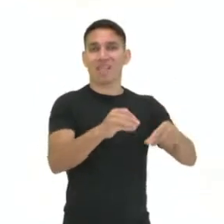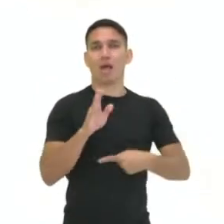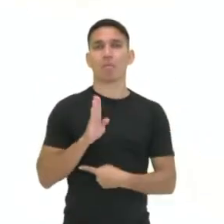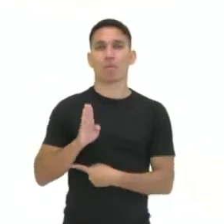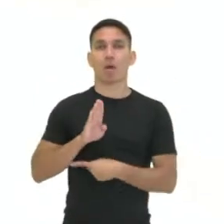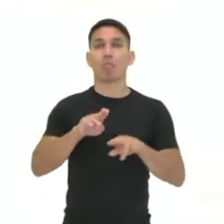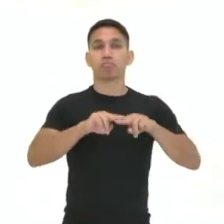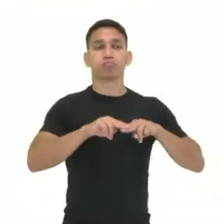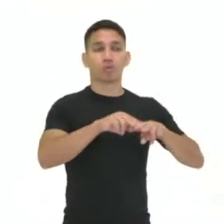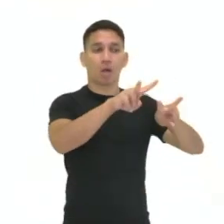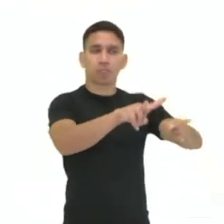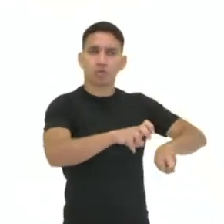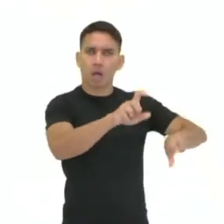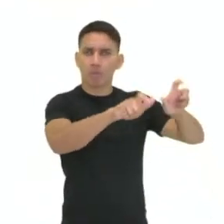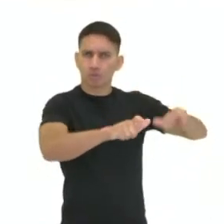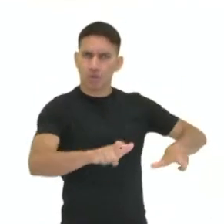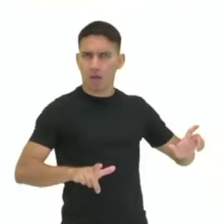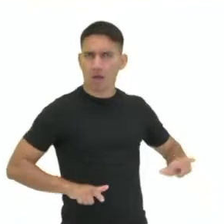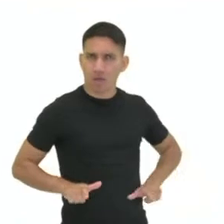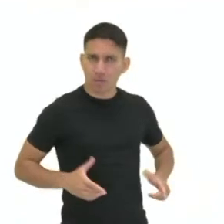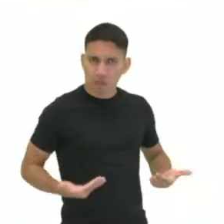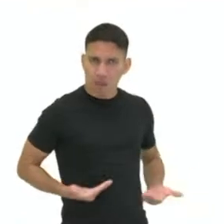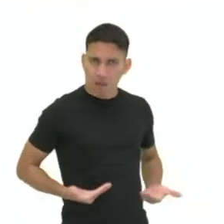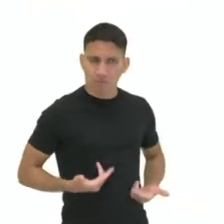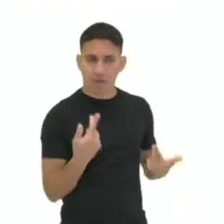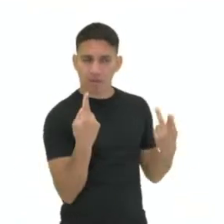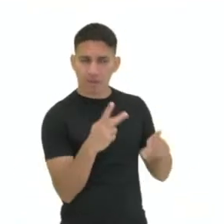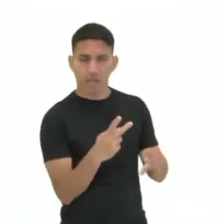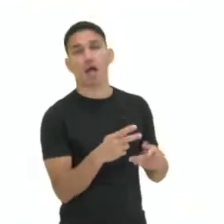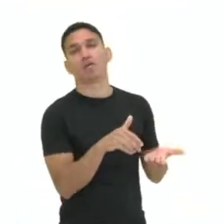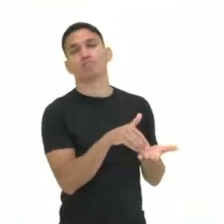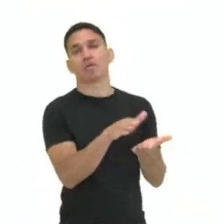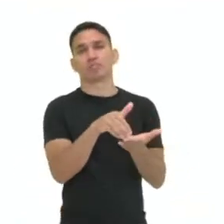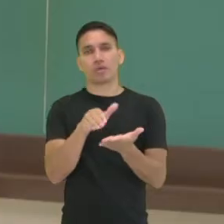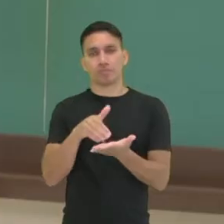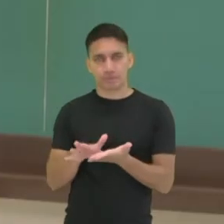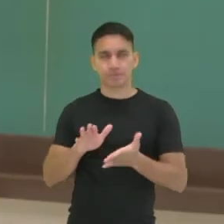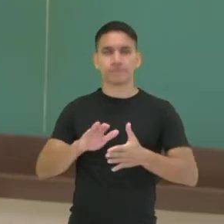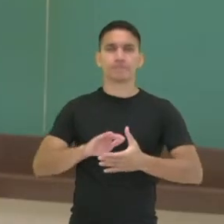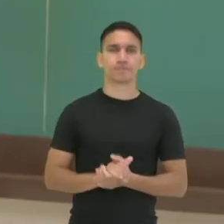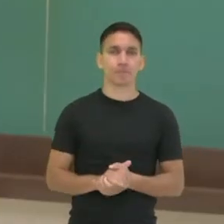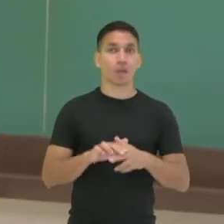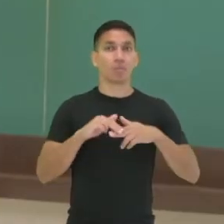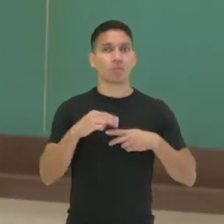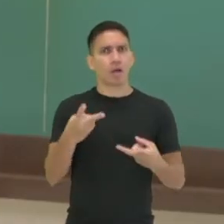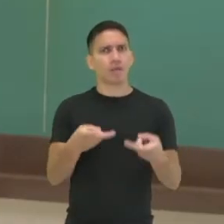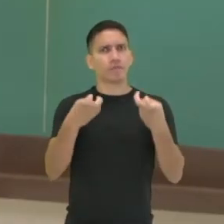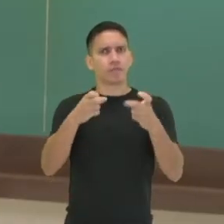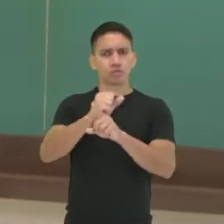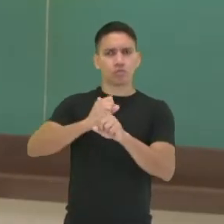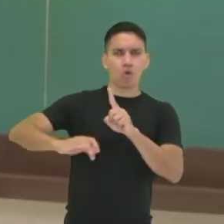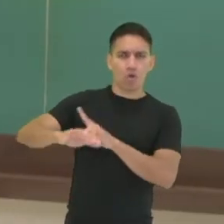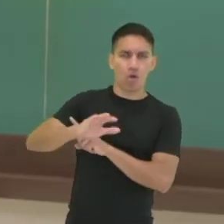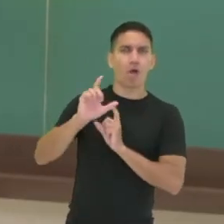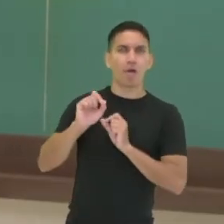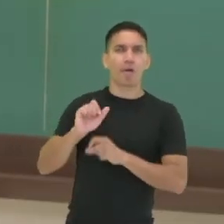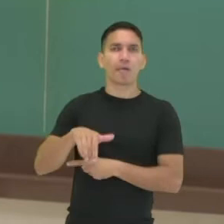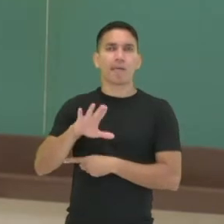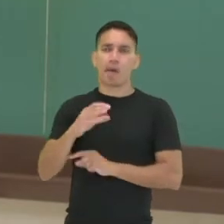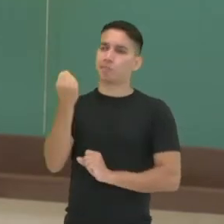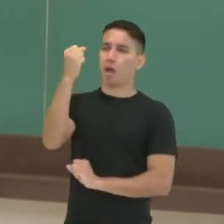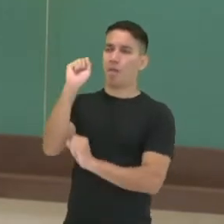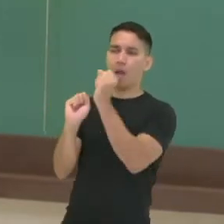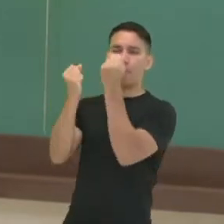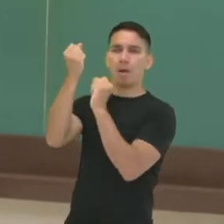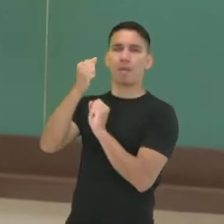expulsão dos camponeses que lá viviam. E aí a gente vem, então, para essa sociedade mais industrializada,